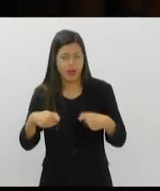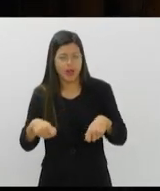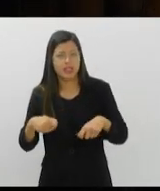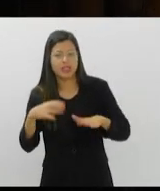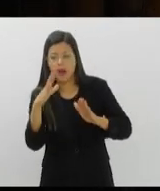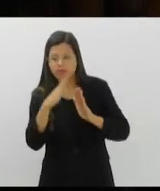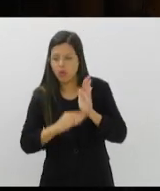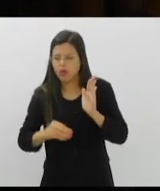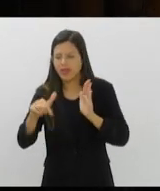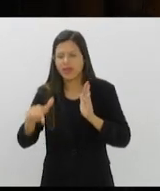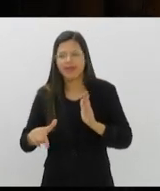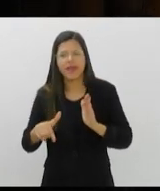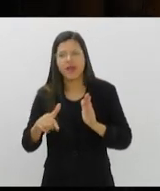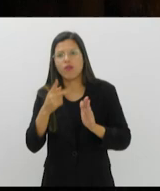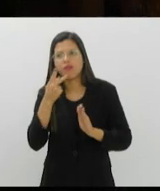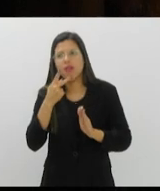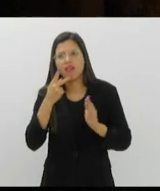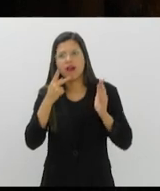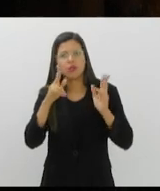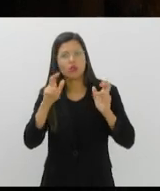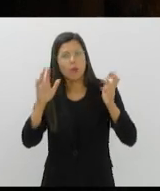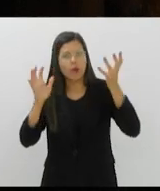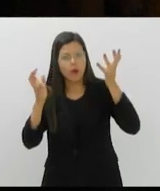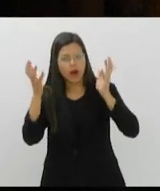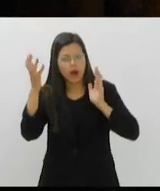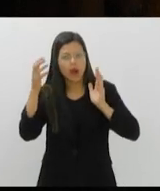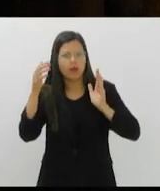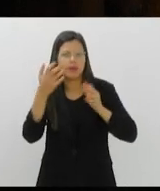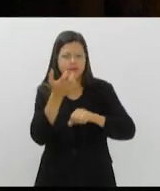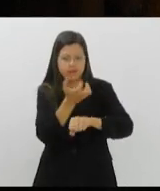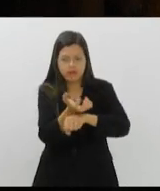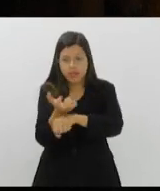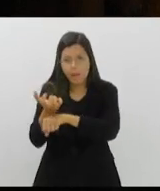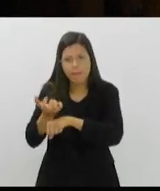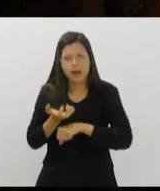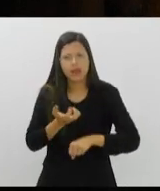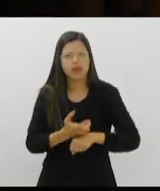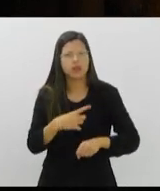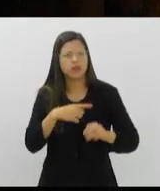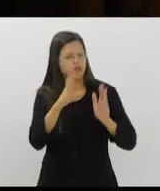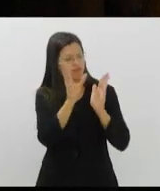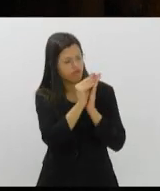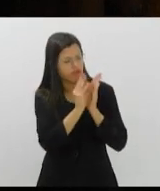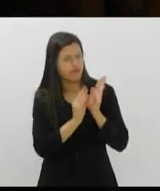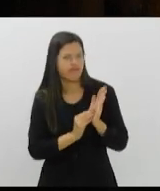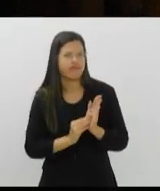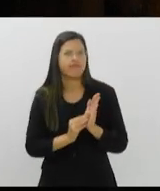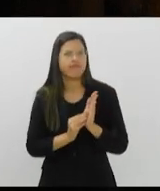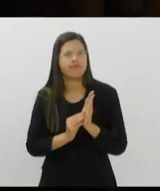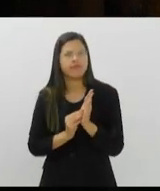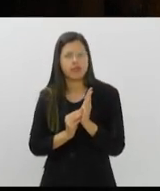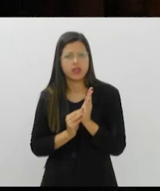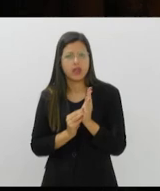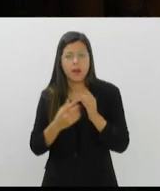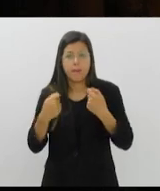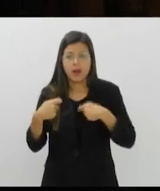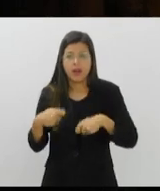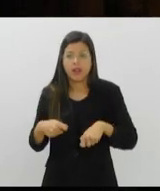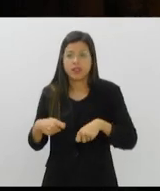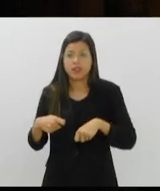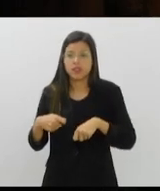do clima nas suas disciplinas, nas suas diferentes áreas de conhecimento. Tem que adotar